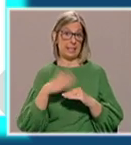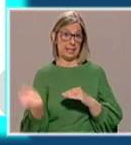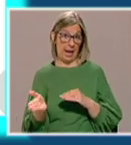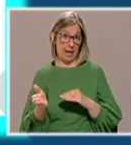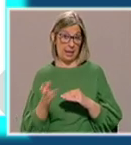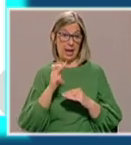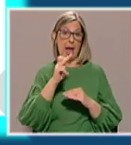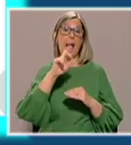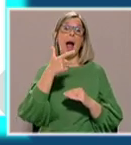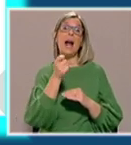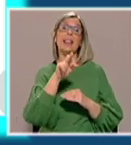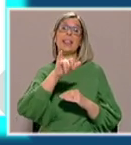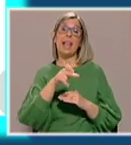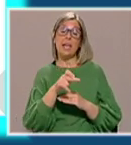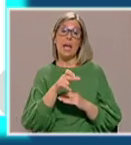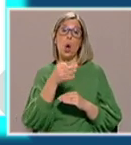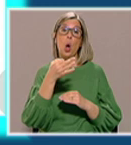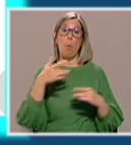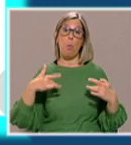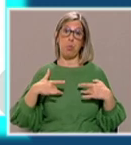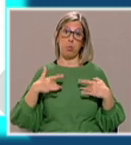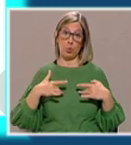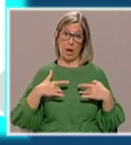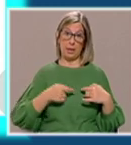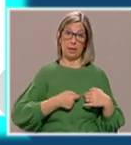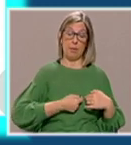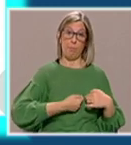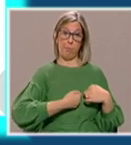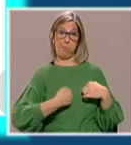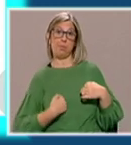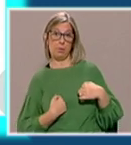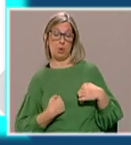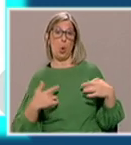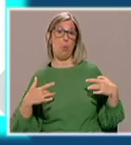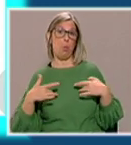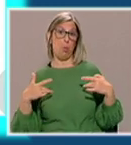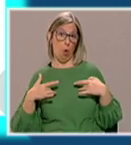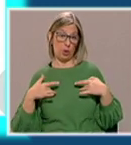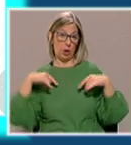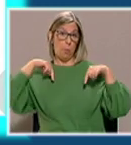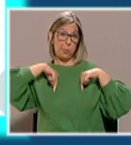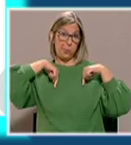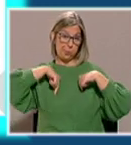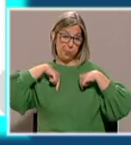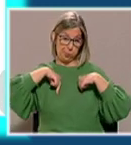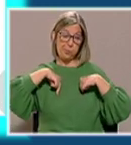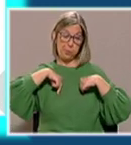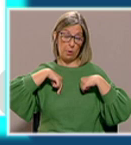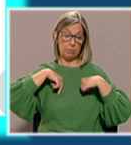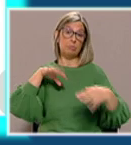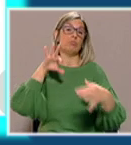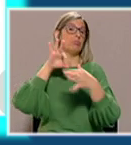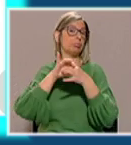artéria pulmonar e da artéria pulmonar o sangue é levado até aos pulmões. Nos pulmões acontece um processo muito importante que já falámos na aula do